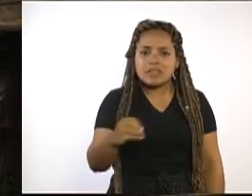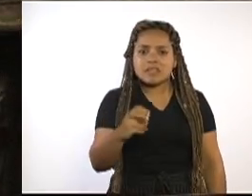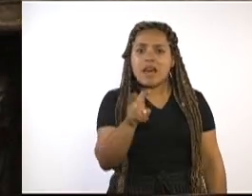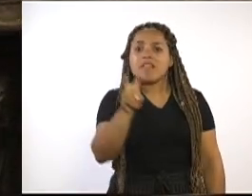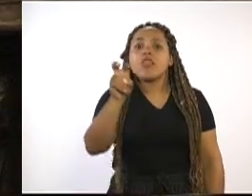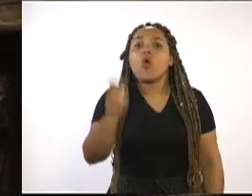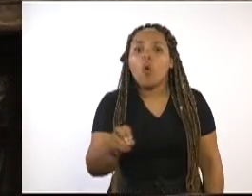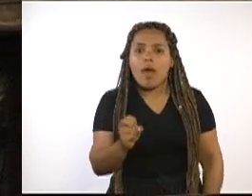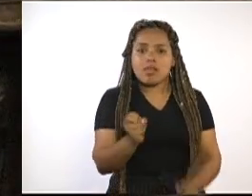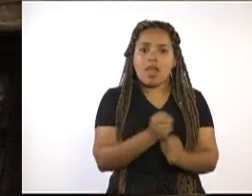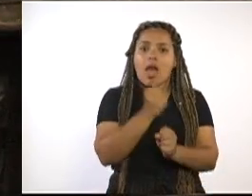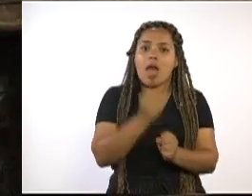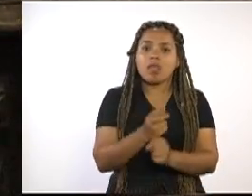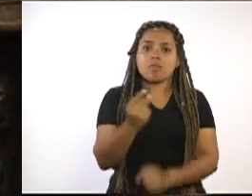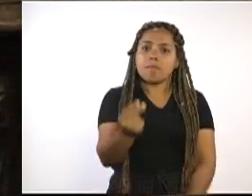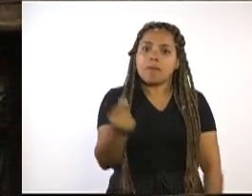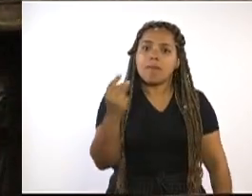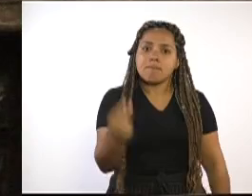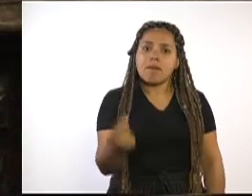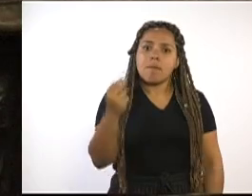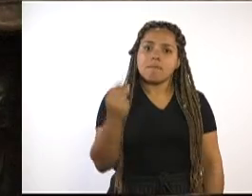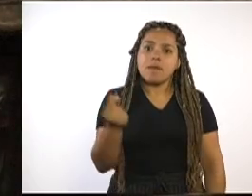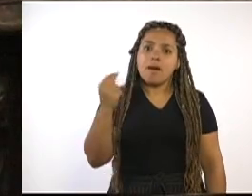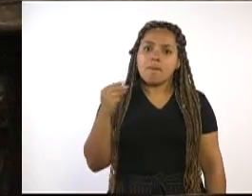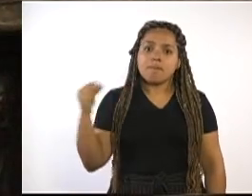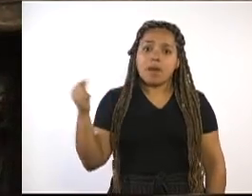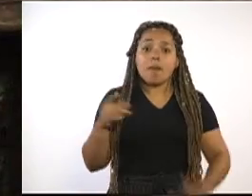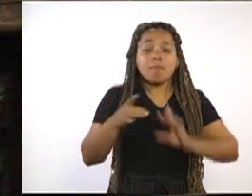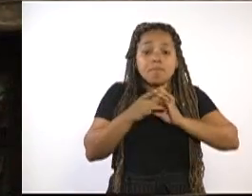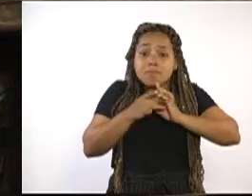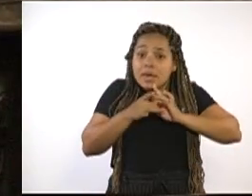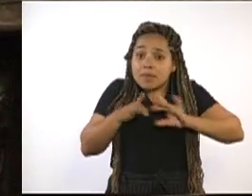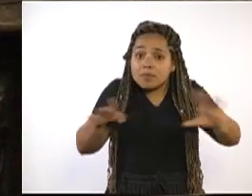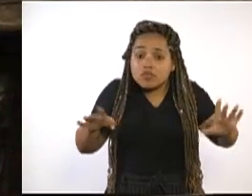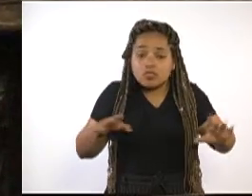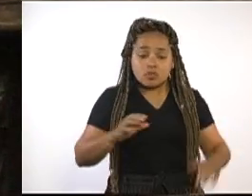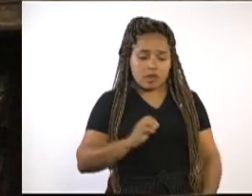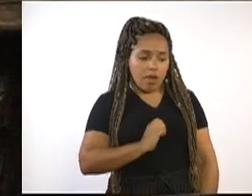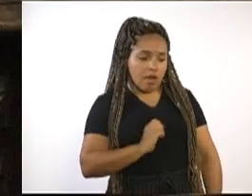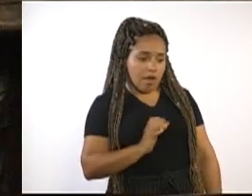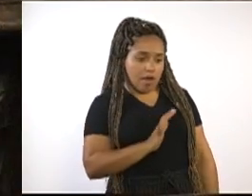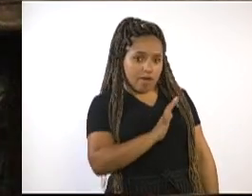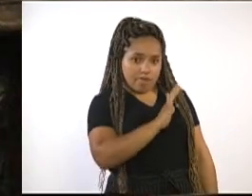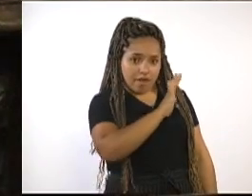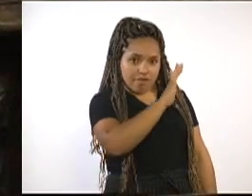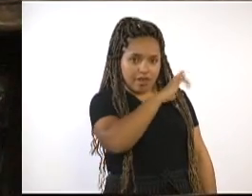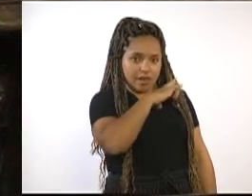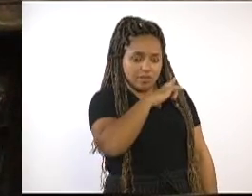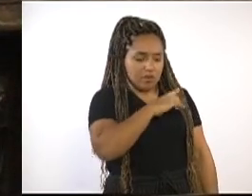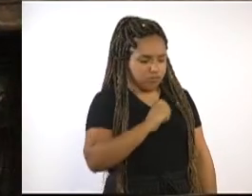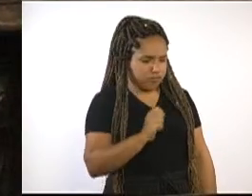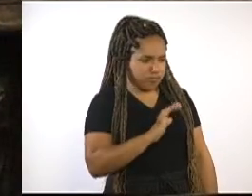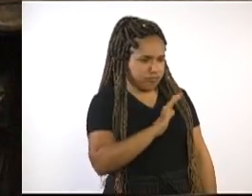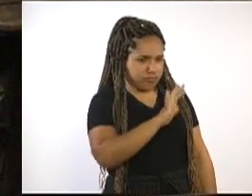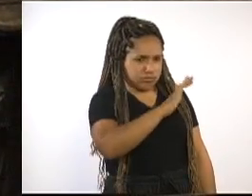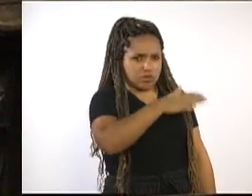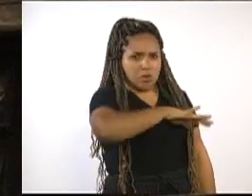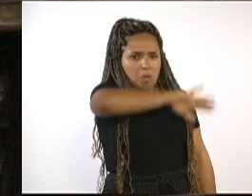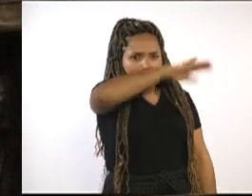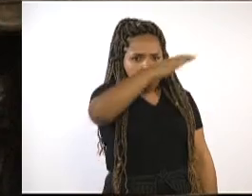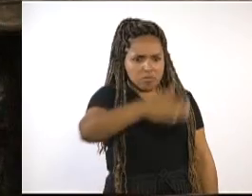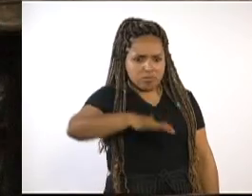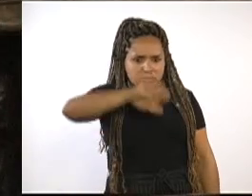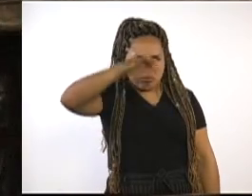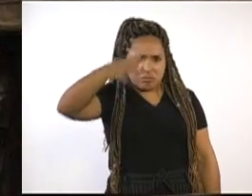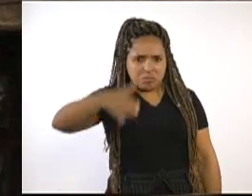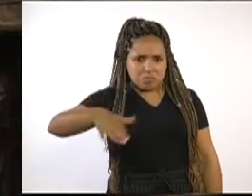atrás, permitiu que as encostas do Rio de Janeiro, como também as regiões